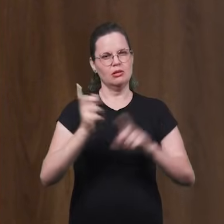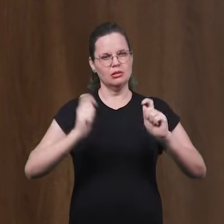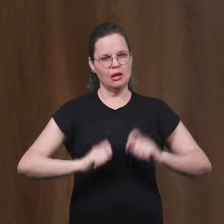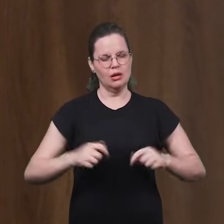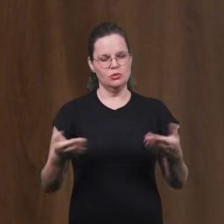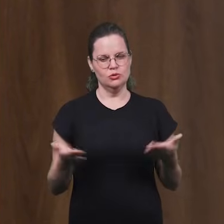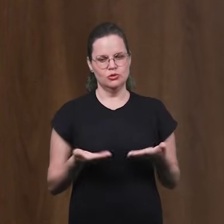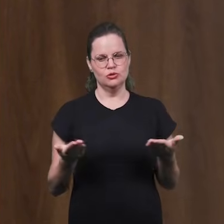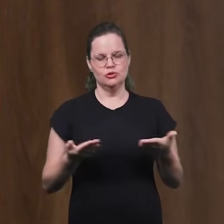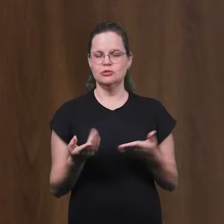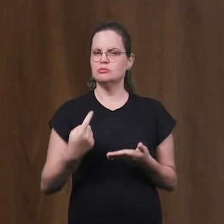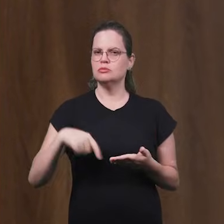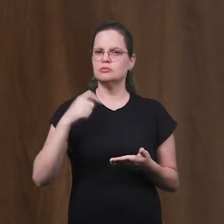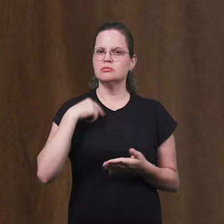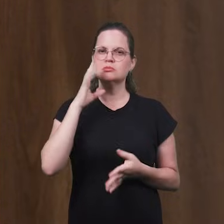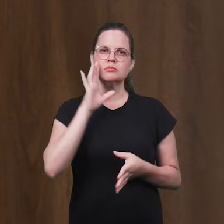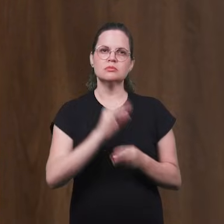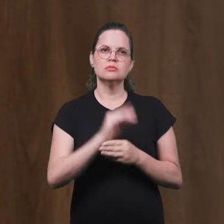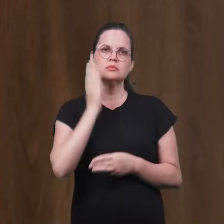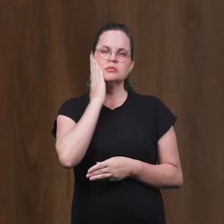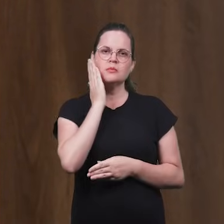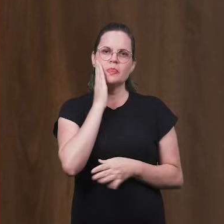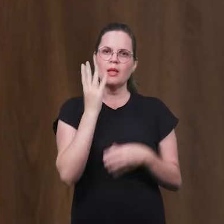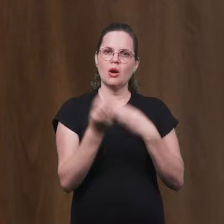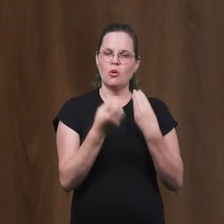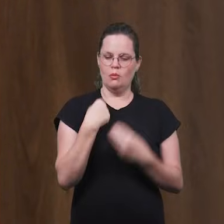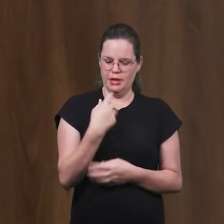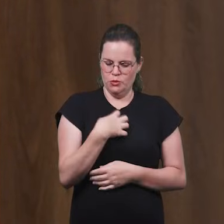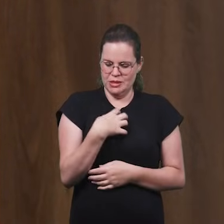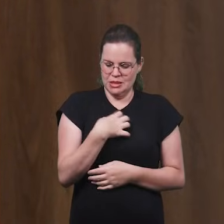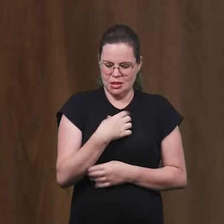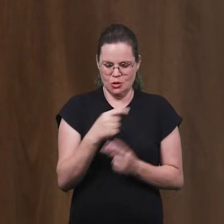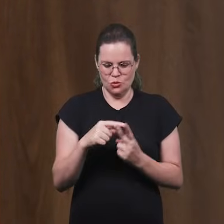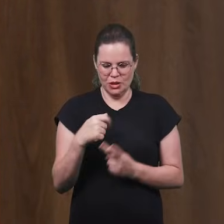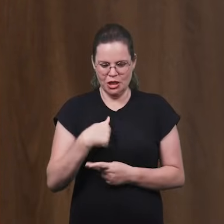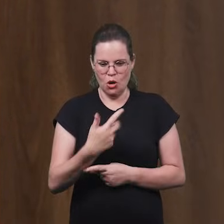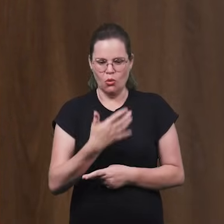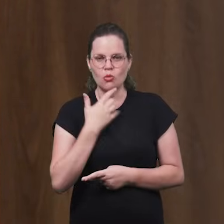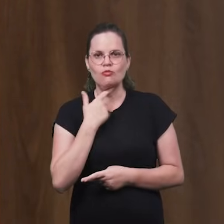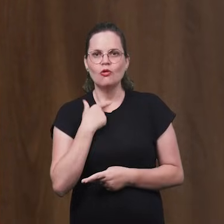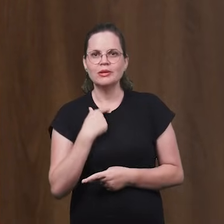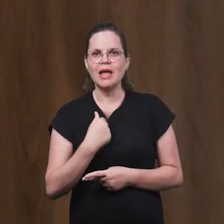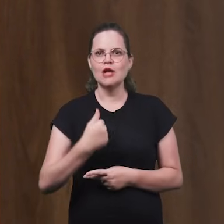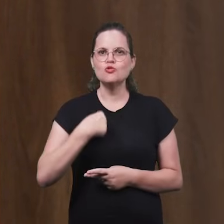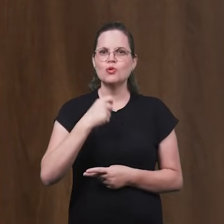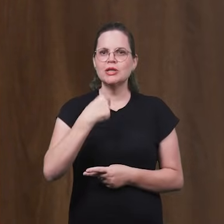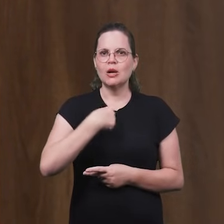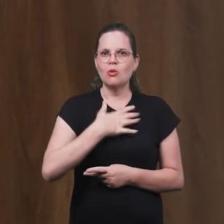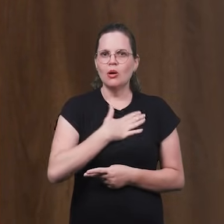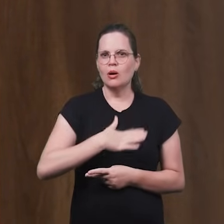é capaz hoje de saber como que eu me sinto, o que eu gosto, como que eu me